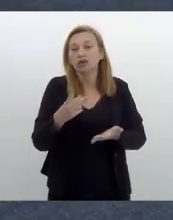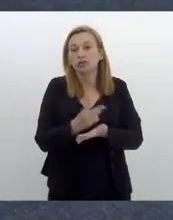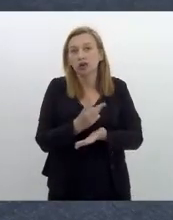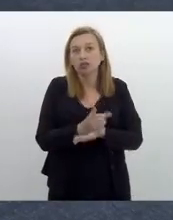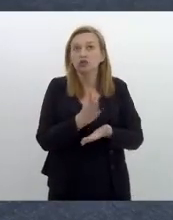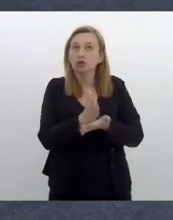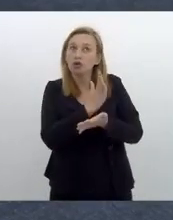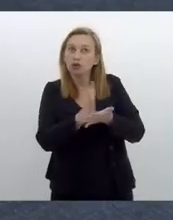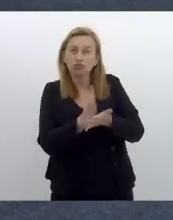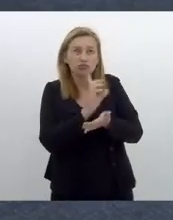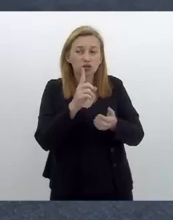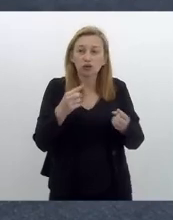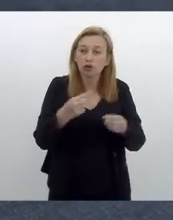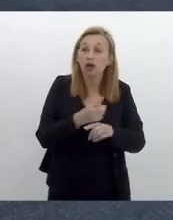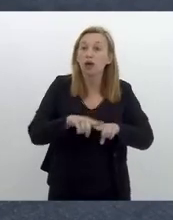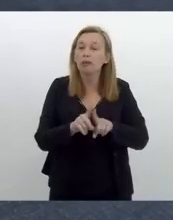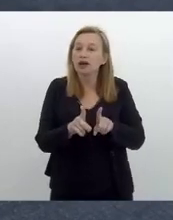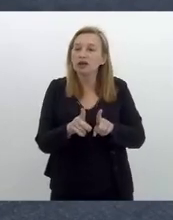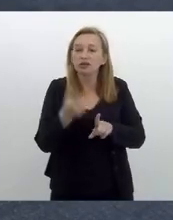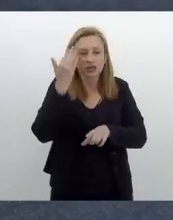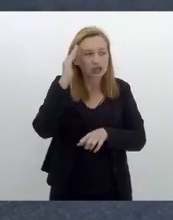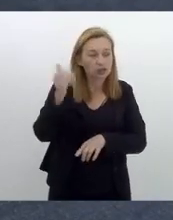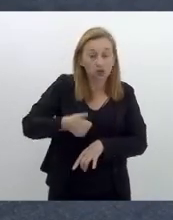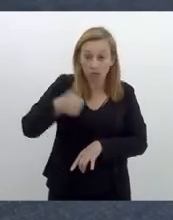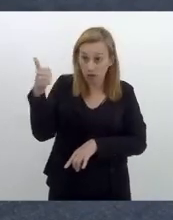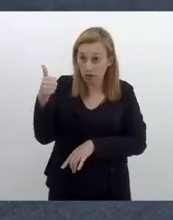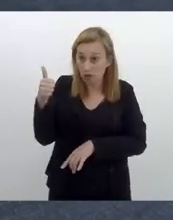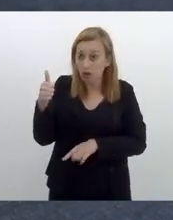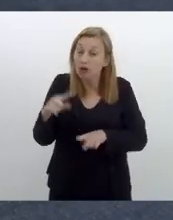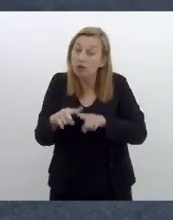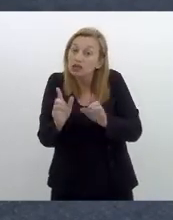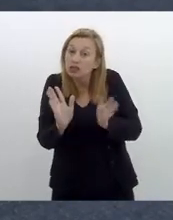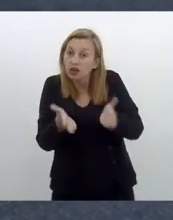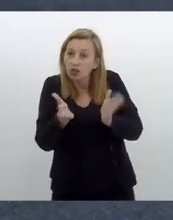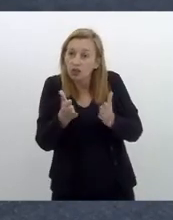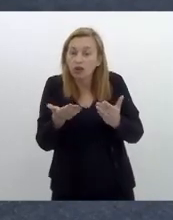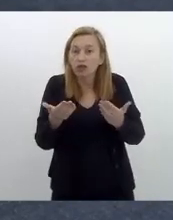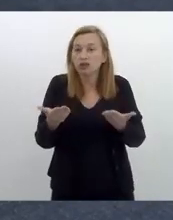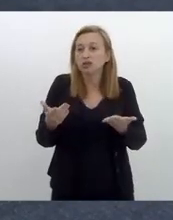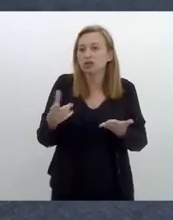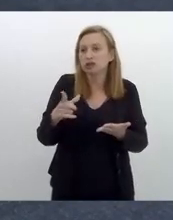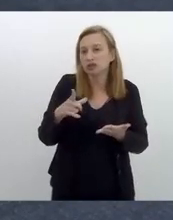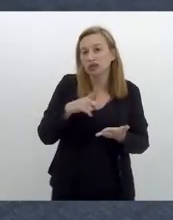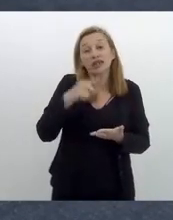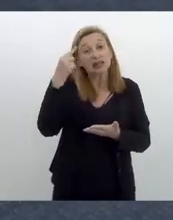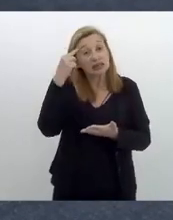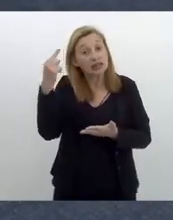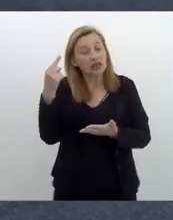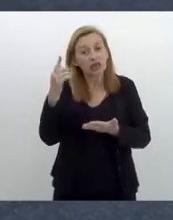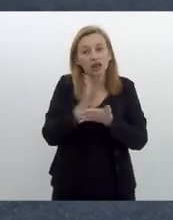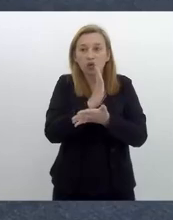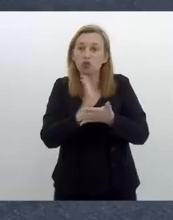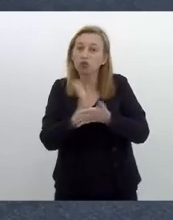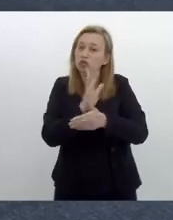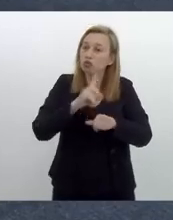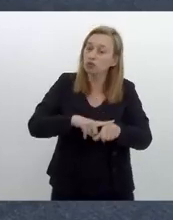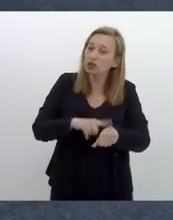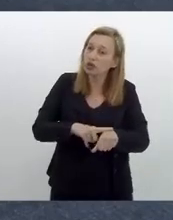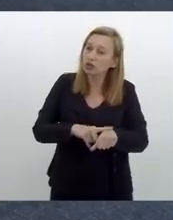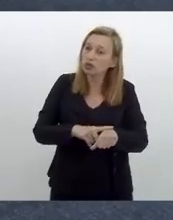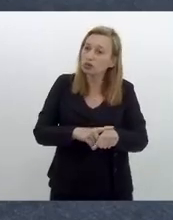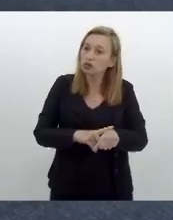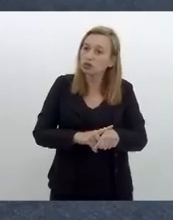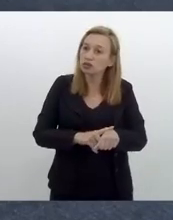sempre foi buscar construir entendimento agora também a gente tem ideias que alguns momentos são divergentes